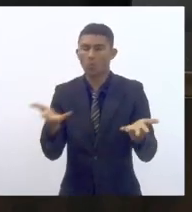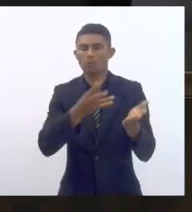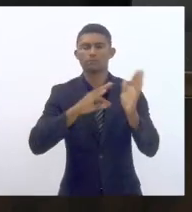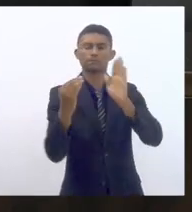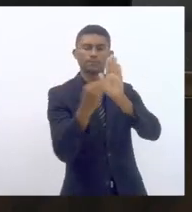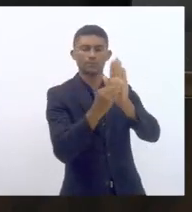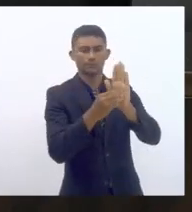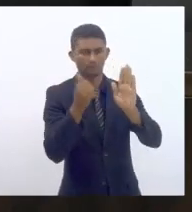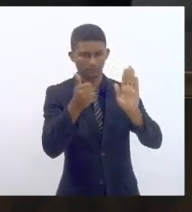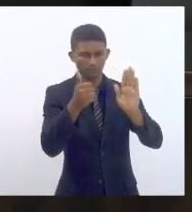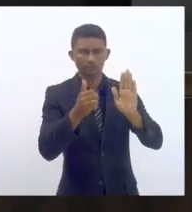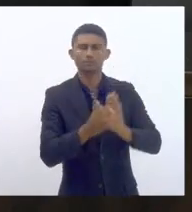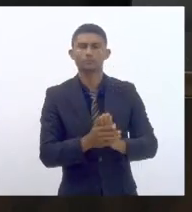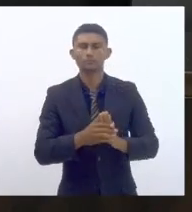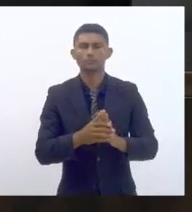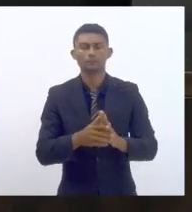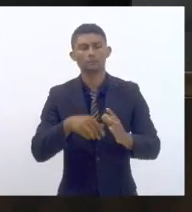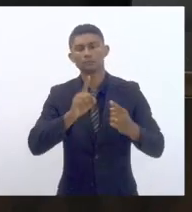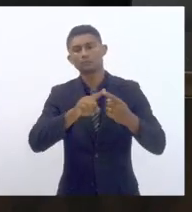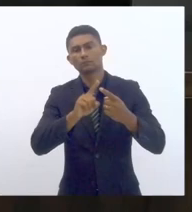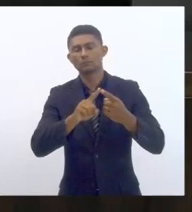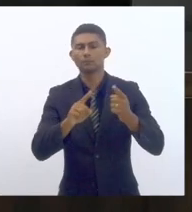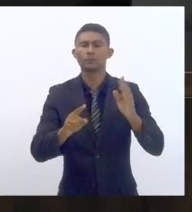Então, primeiro,